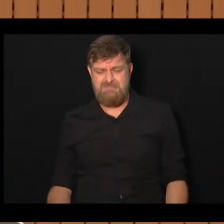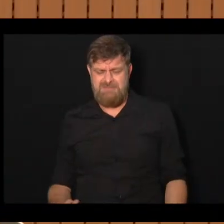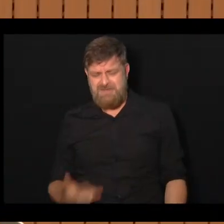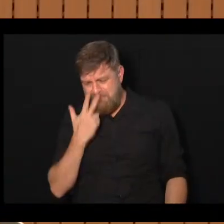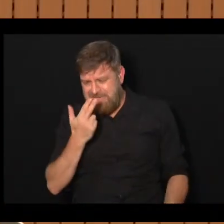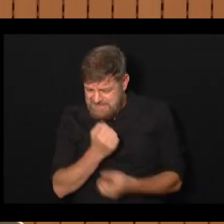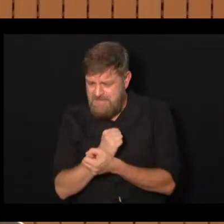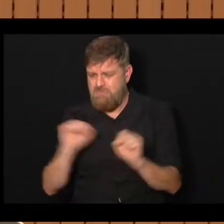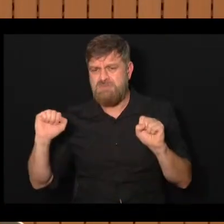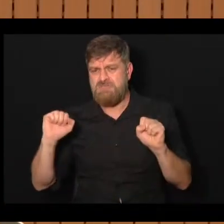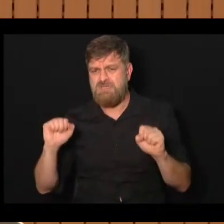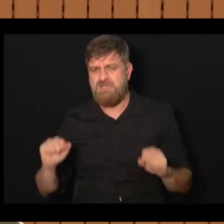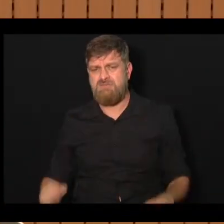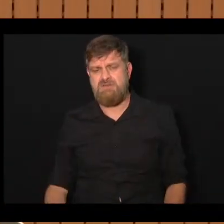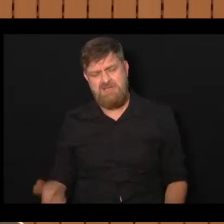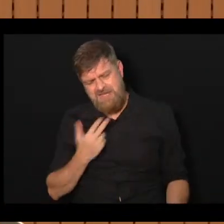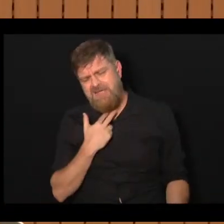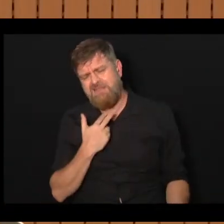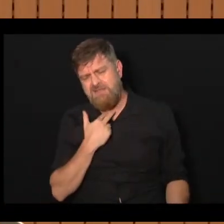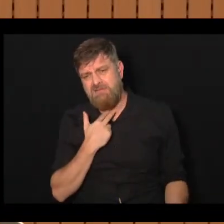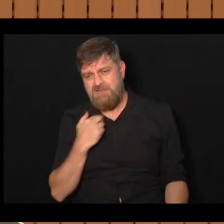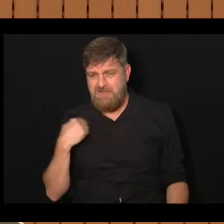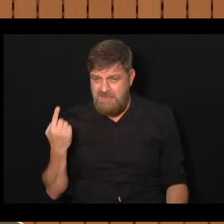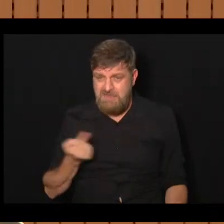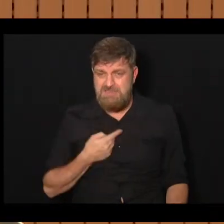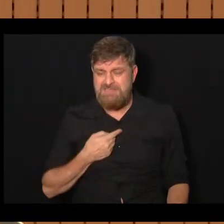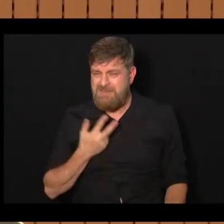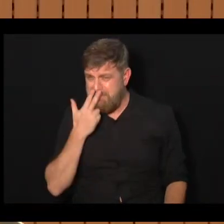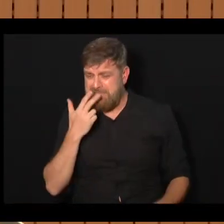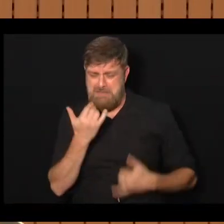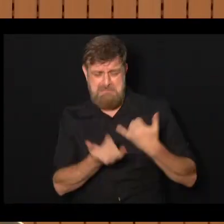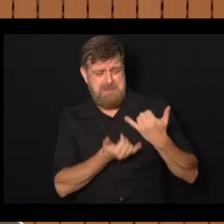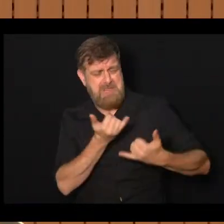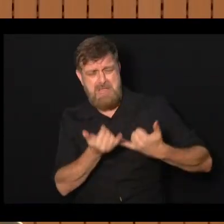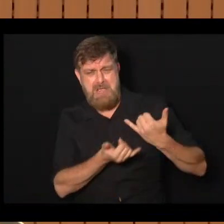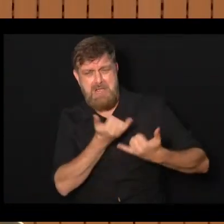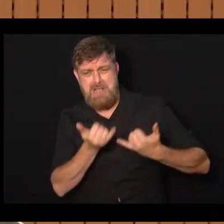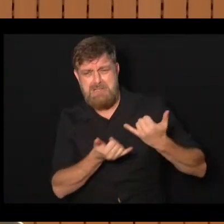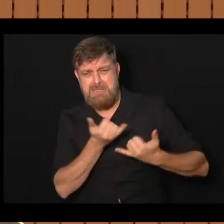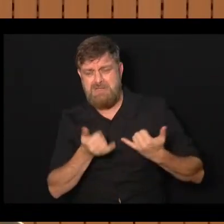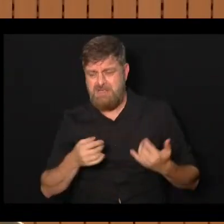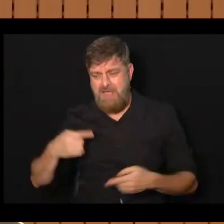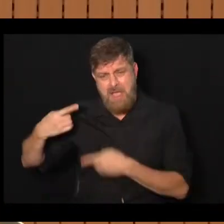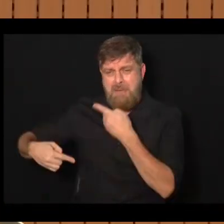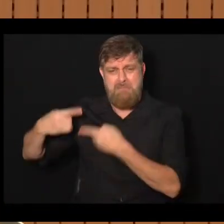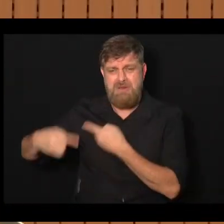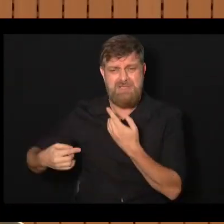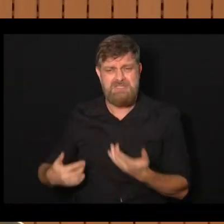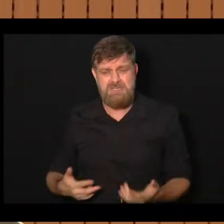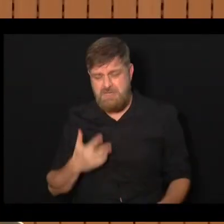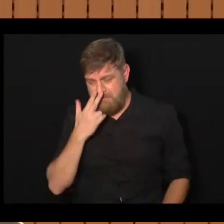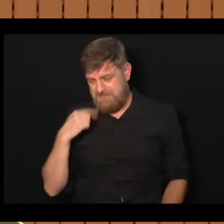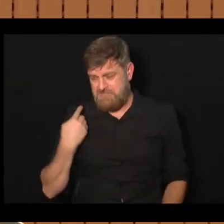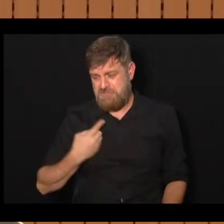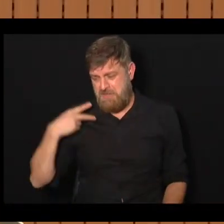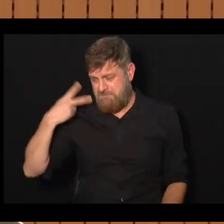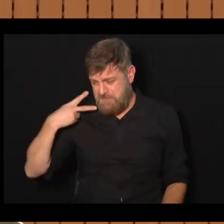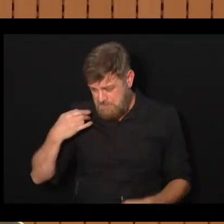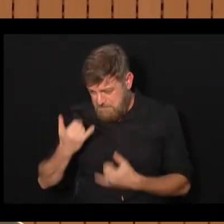possível. Não dá para a gente continuar brincando de fazer política ou brincando de ser